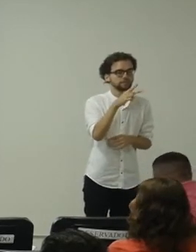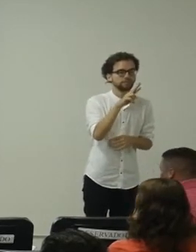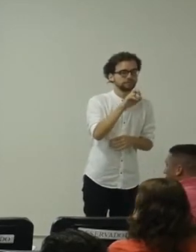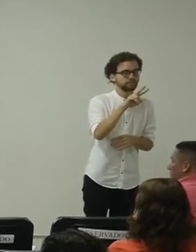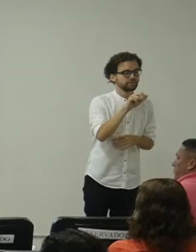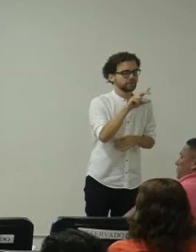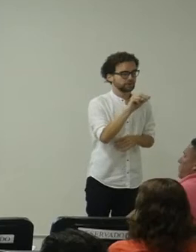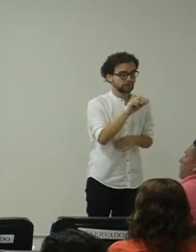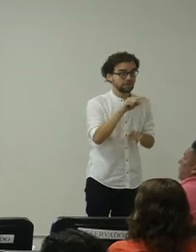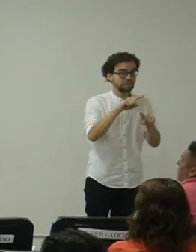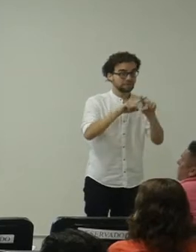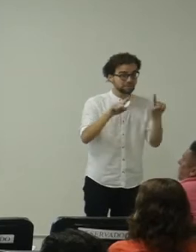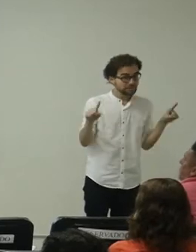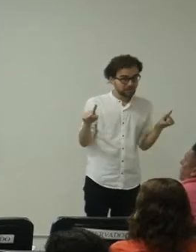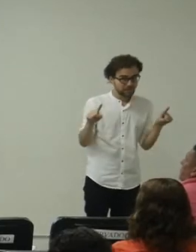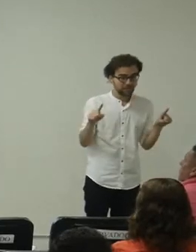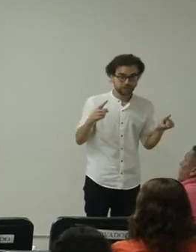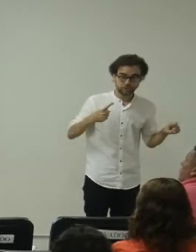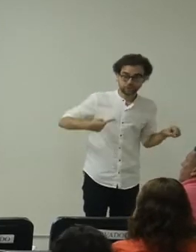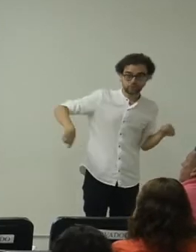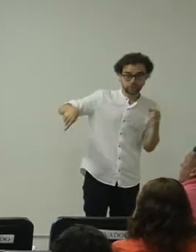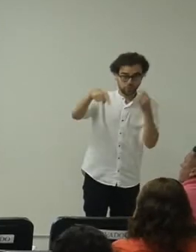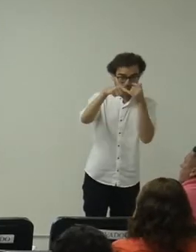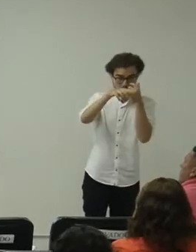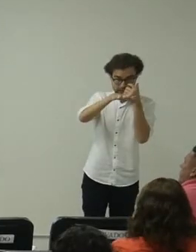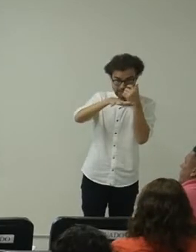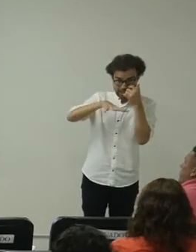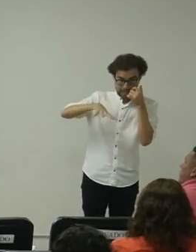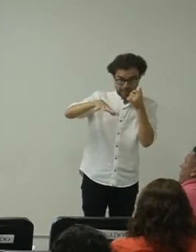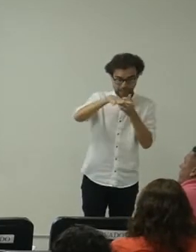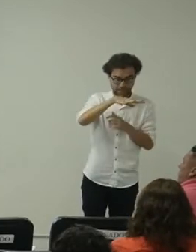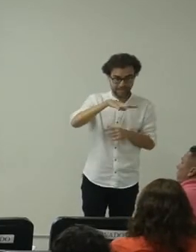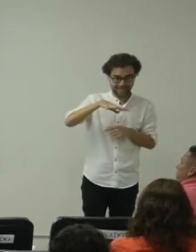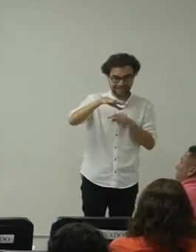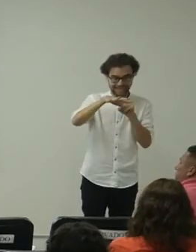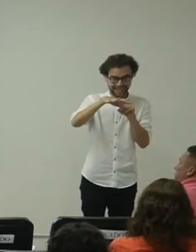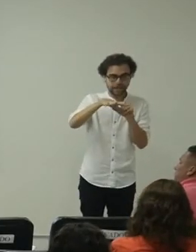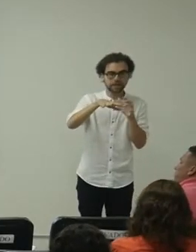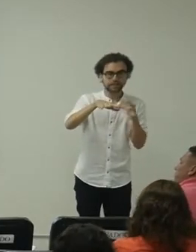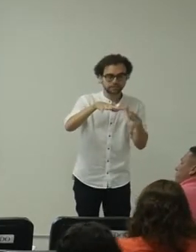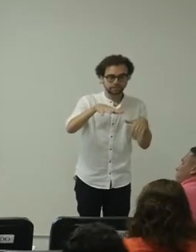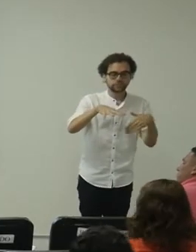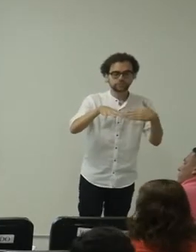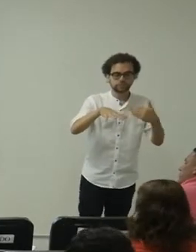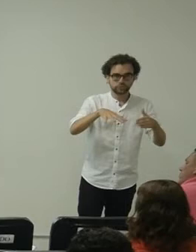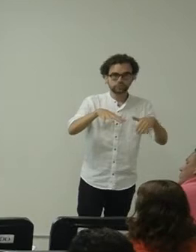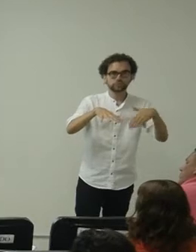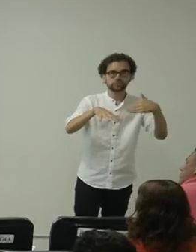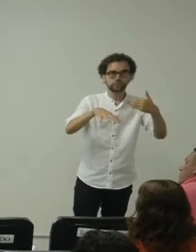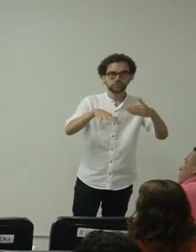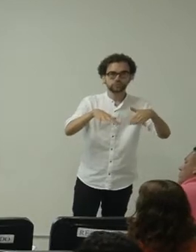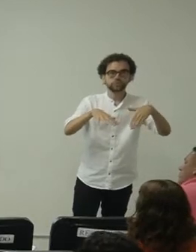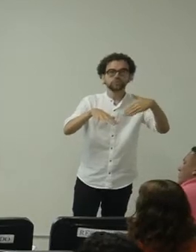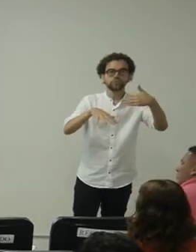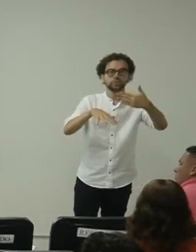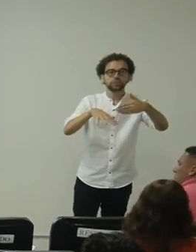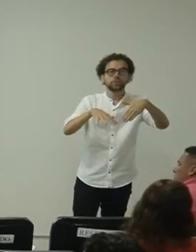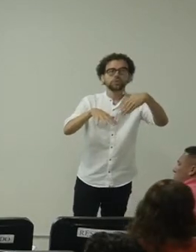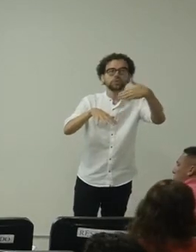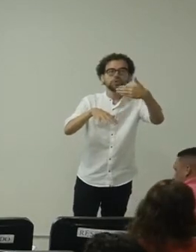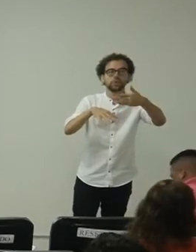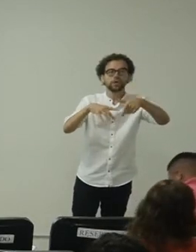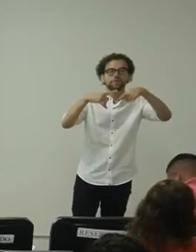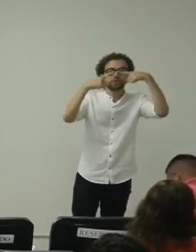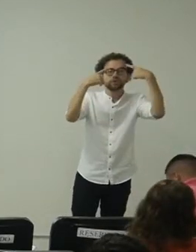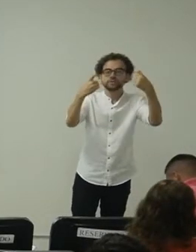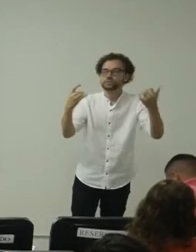a gente está tornando um ambiente favorável para um dia chegar em grau de violência como cárcere